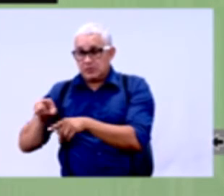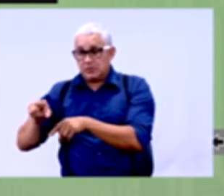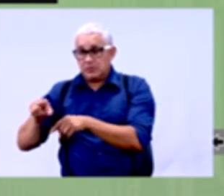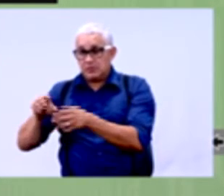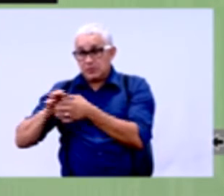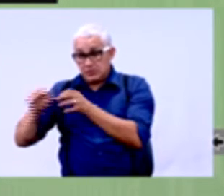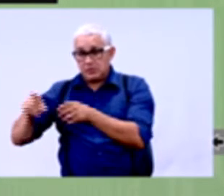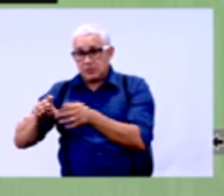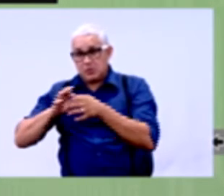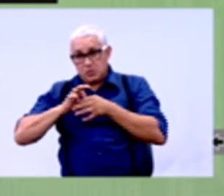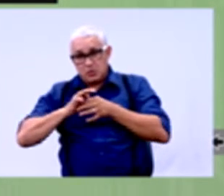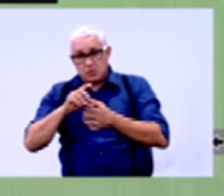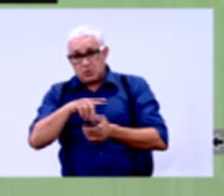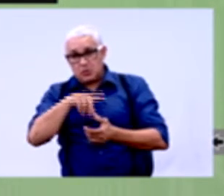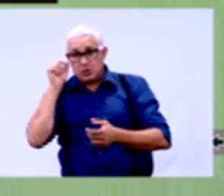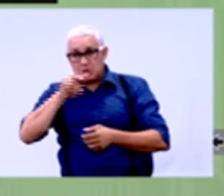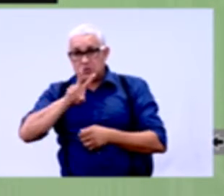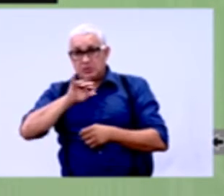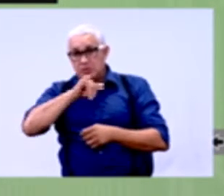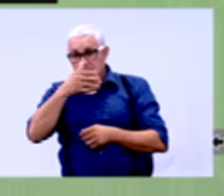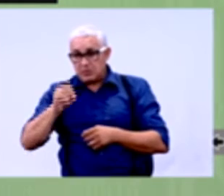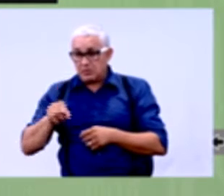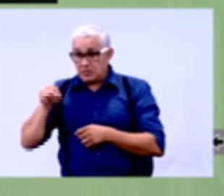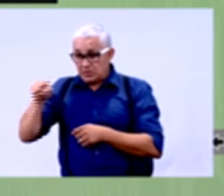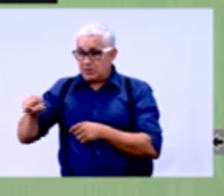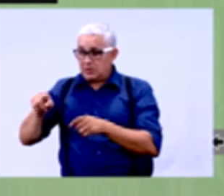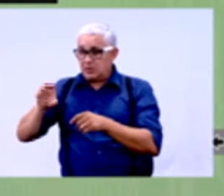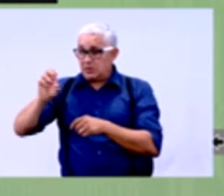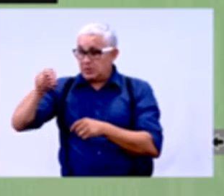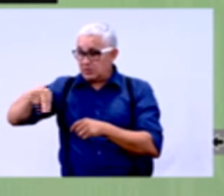visão. O controlador